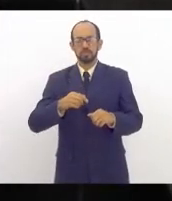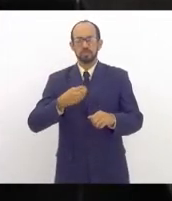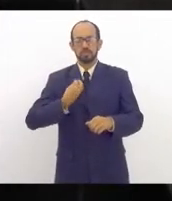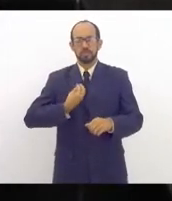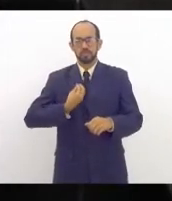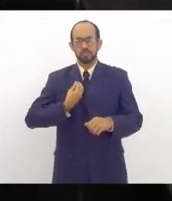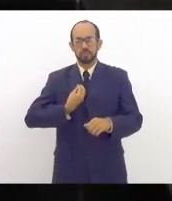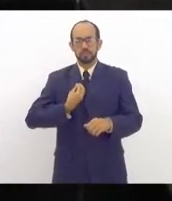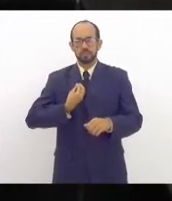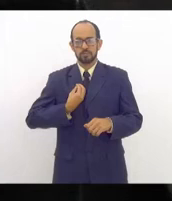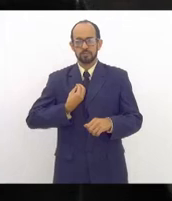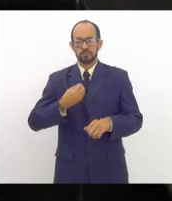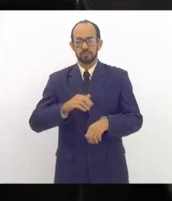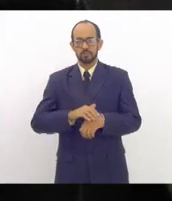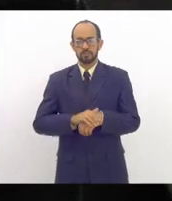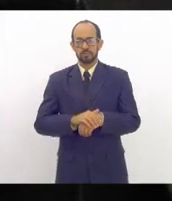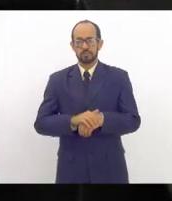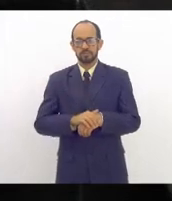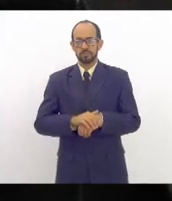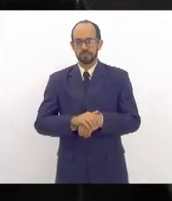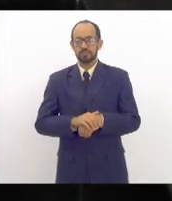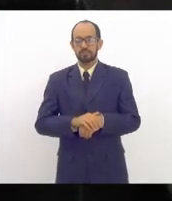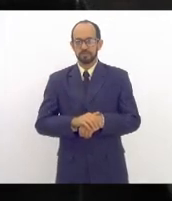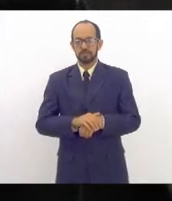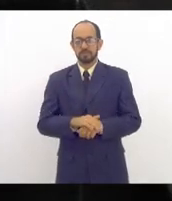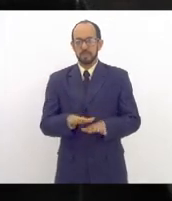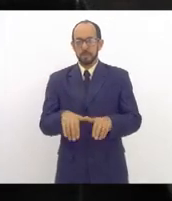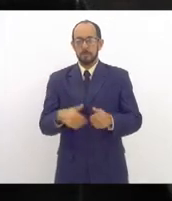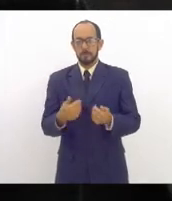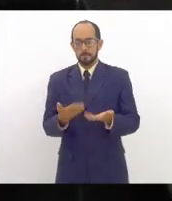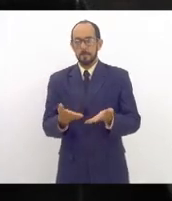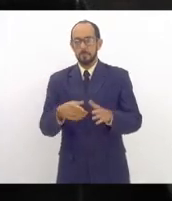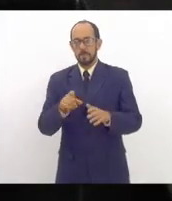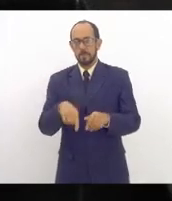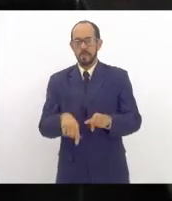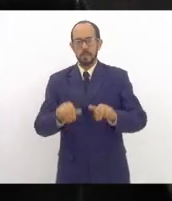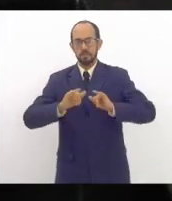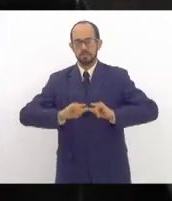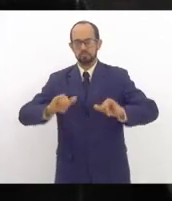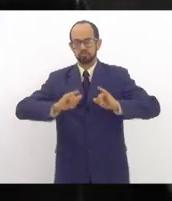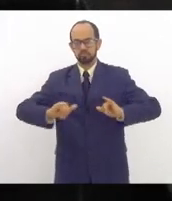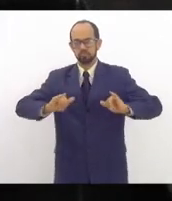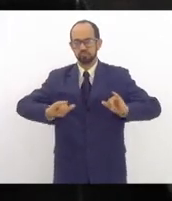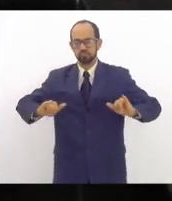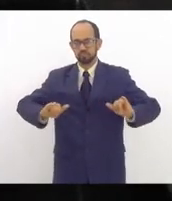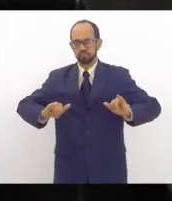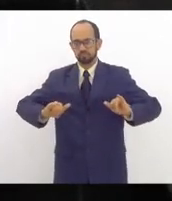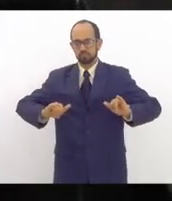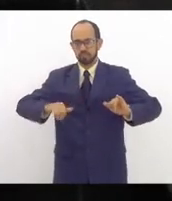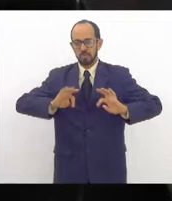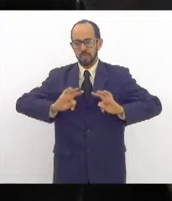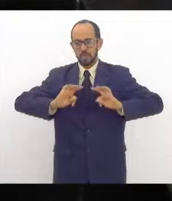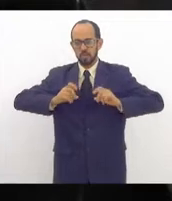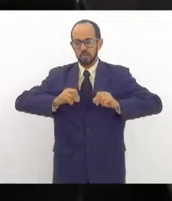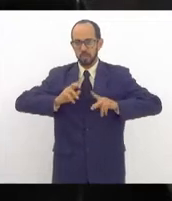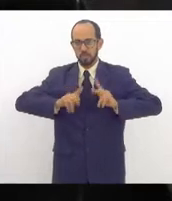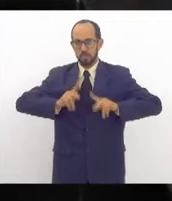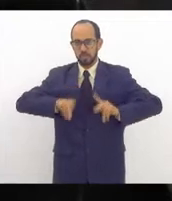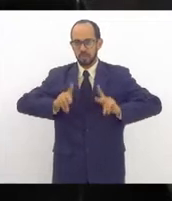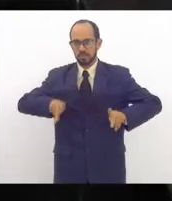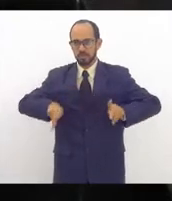vir a tribuna a senhora Presidente é destacar e levar a toda a população do estado do Rio de